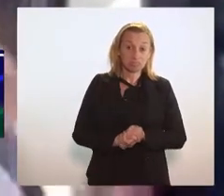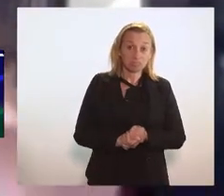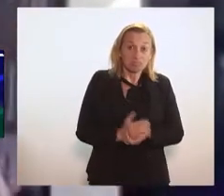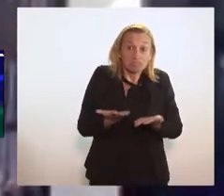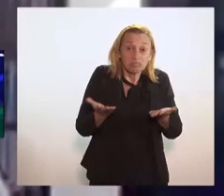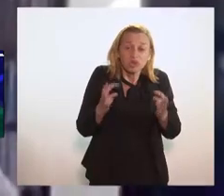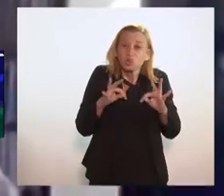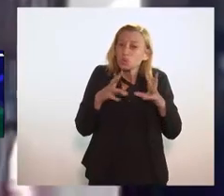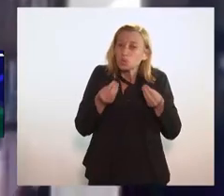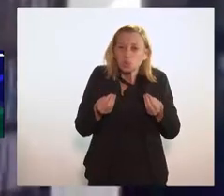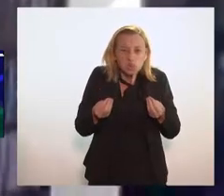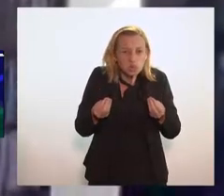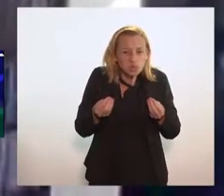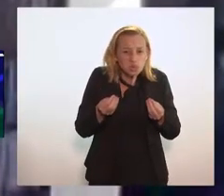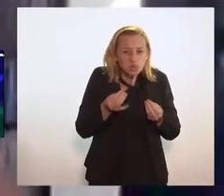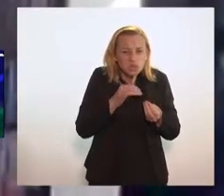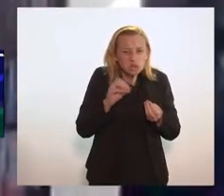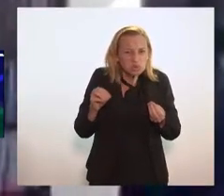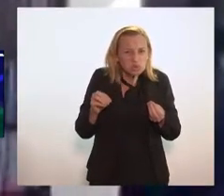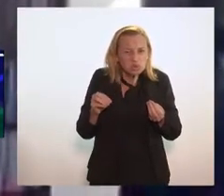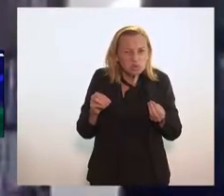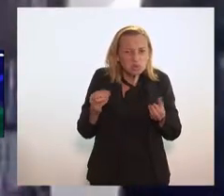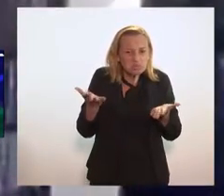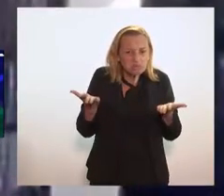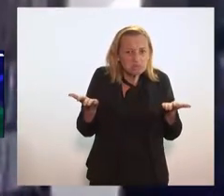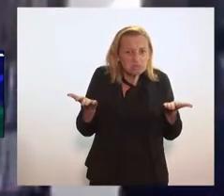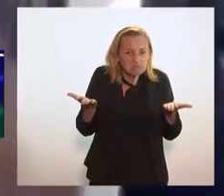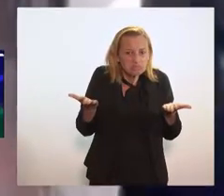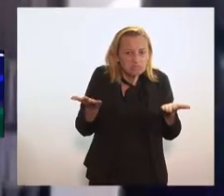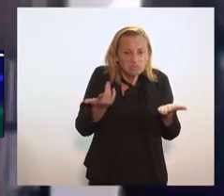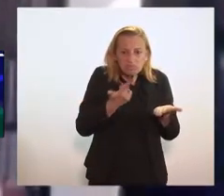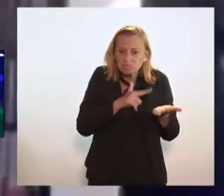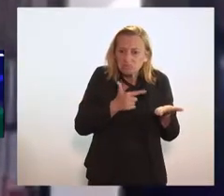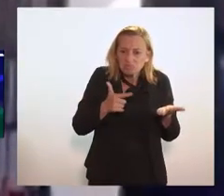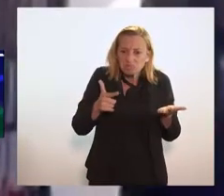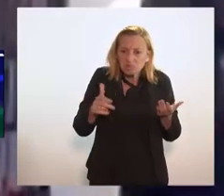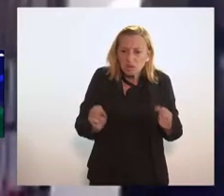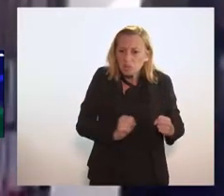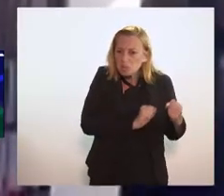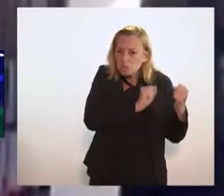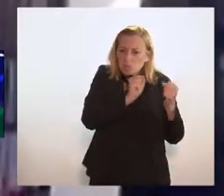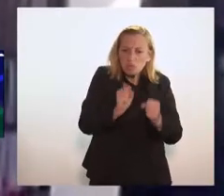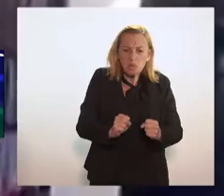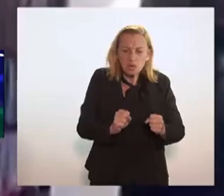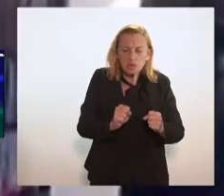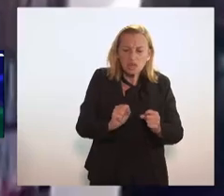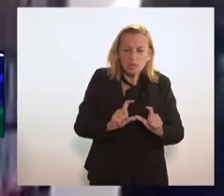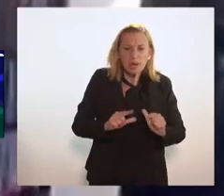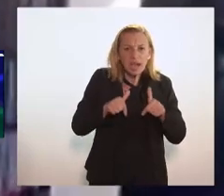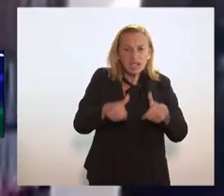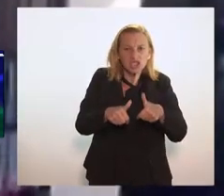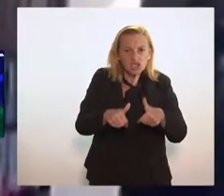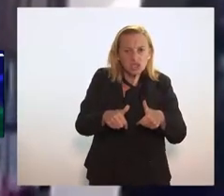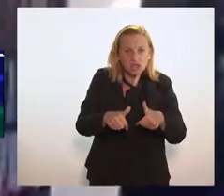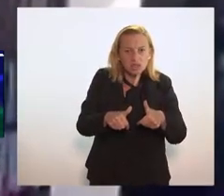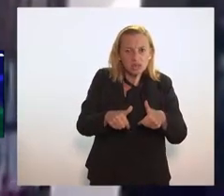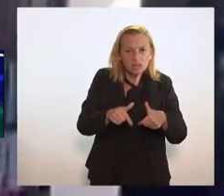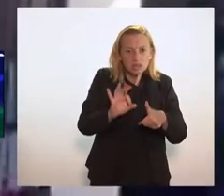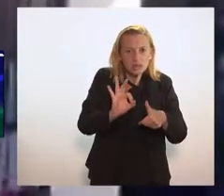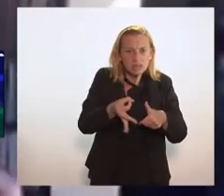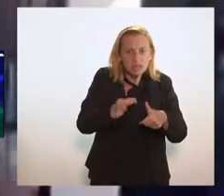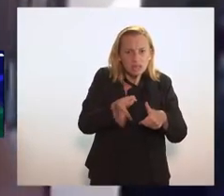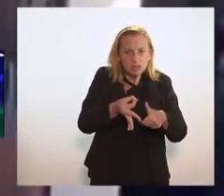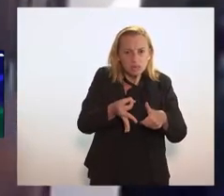que tudo isto não tem o grau de compreensão à altura